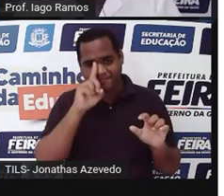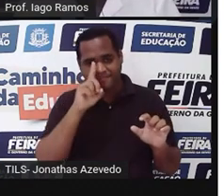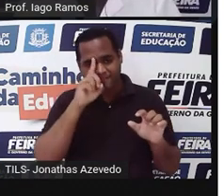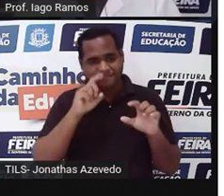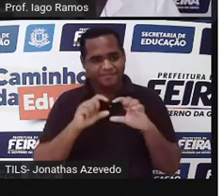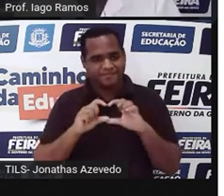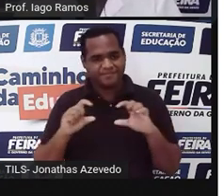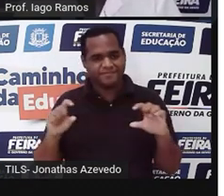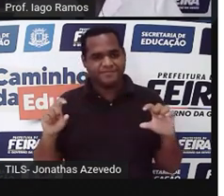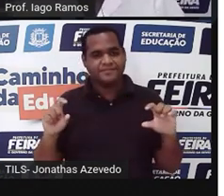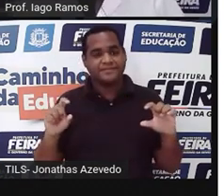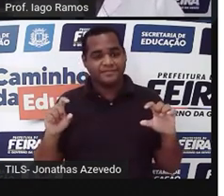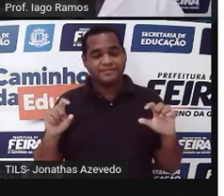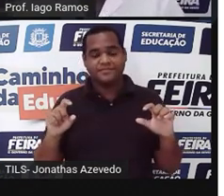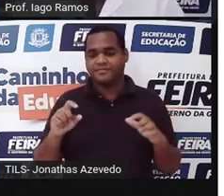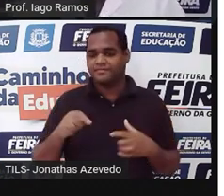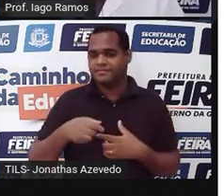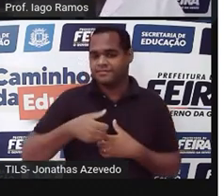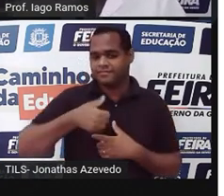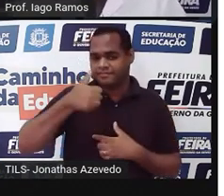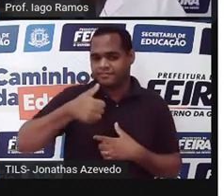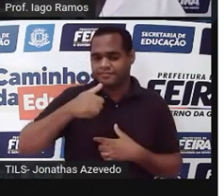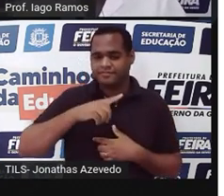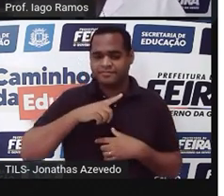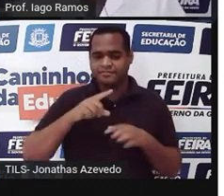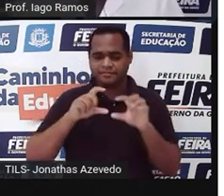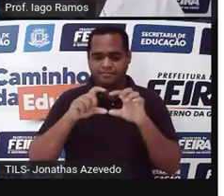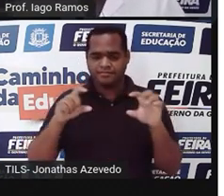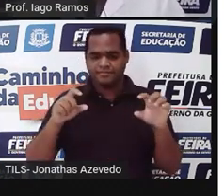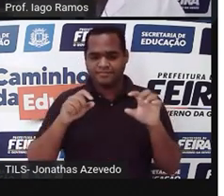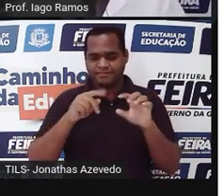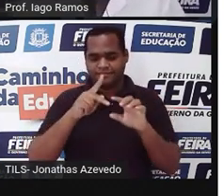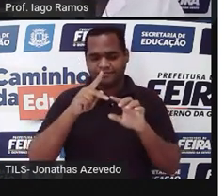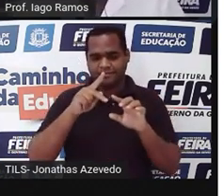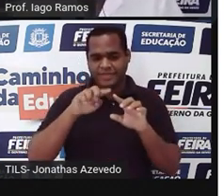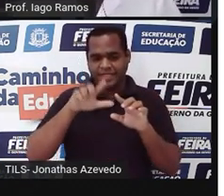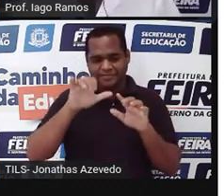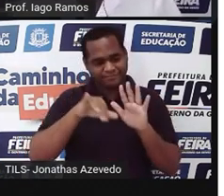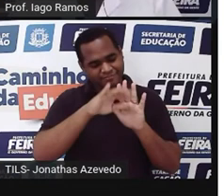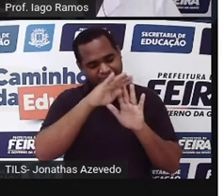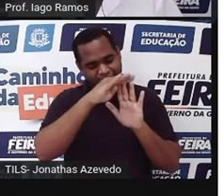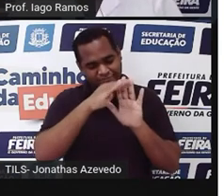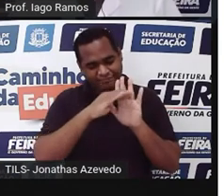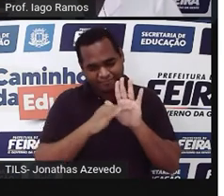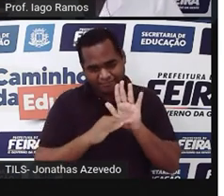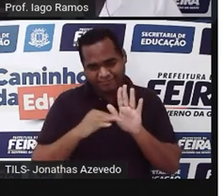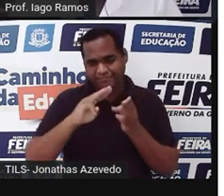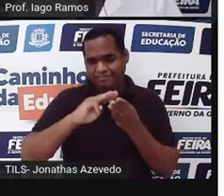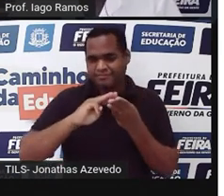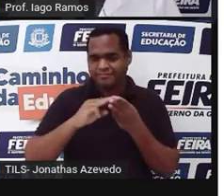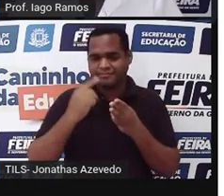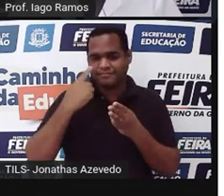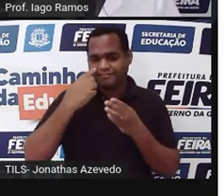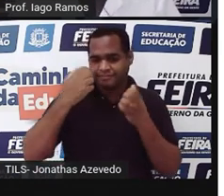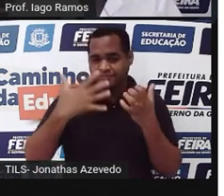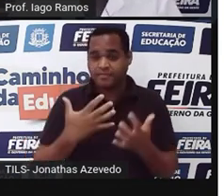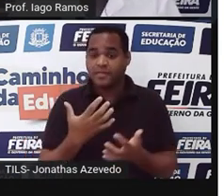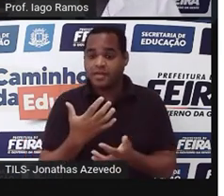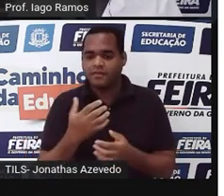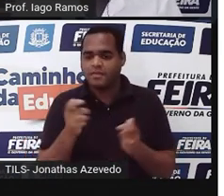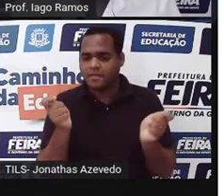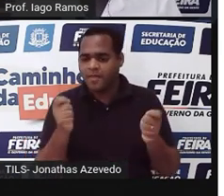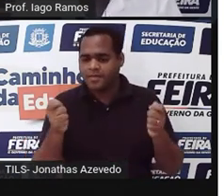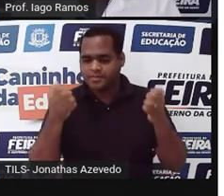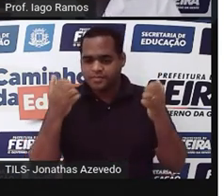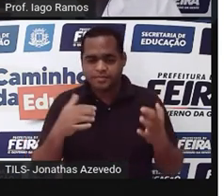o primeiro canal que aparecer lá vai na playlist de matemática do 8º ano e procura essa aula e aí você pode